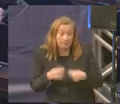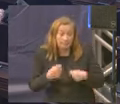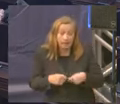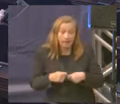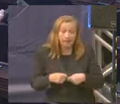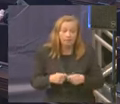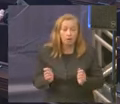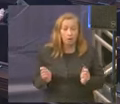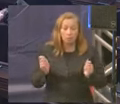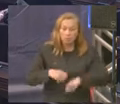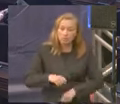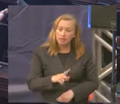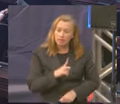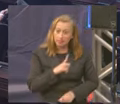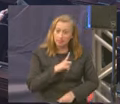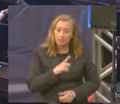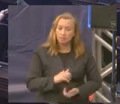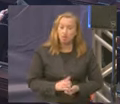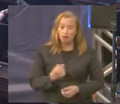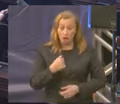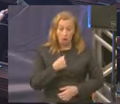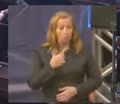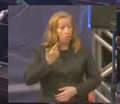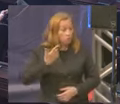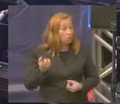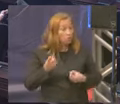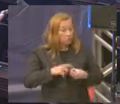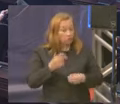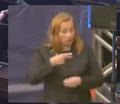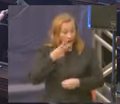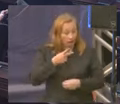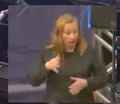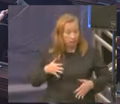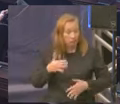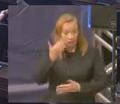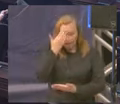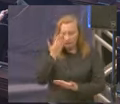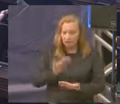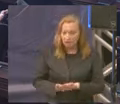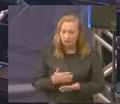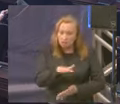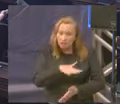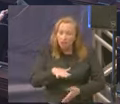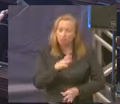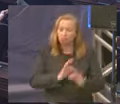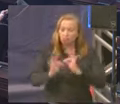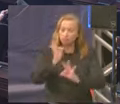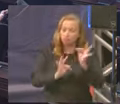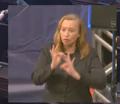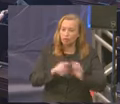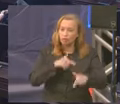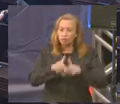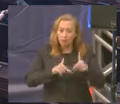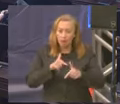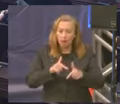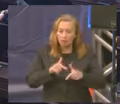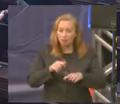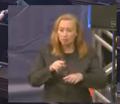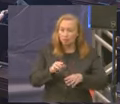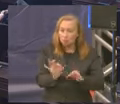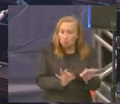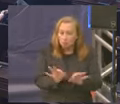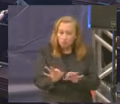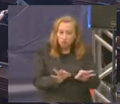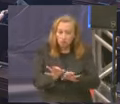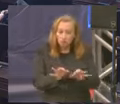nossas possibilidades. Eu, como volto a repetir, sou um otimista do quadro tecnológico, trabalho em projetos tecnológicos, acho que